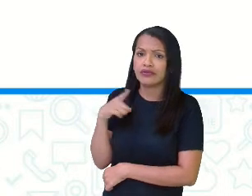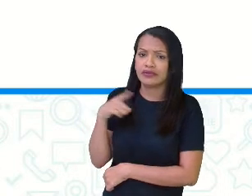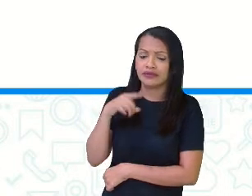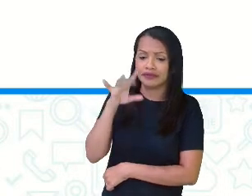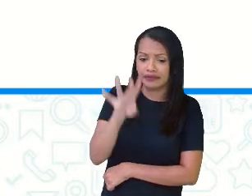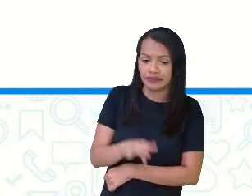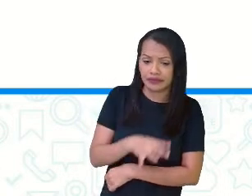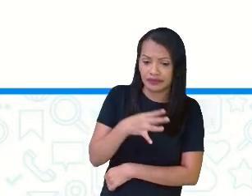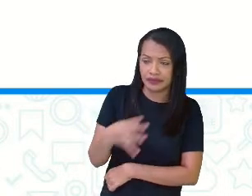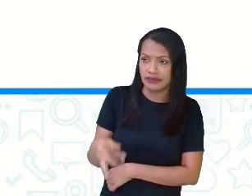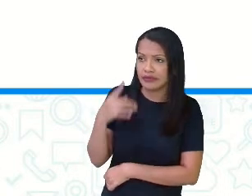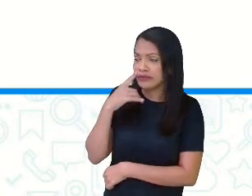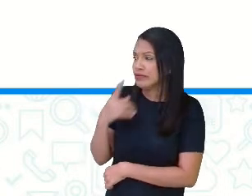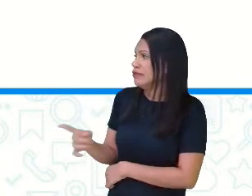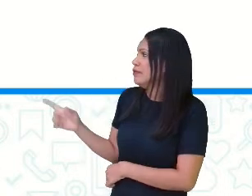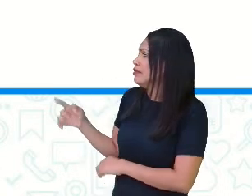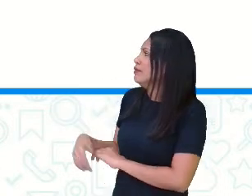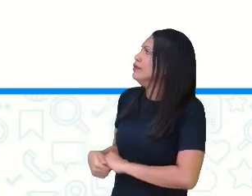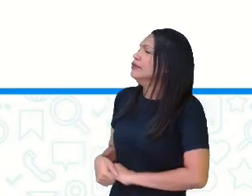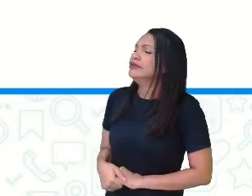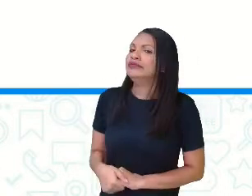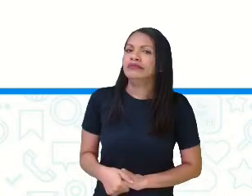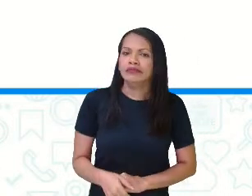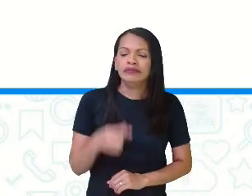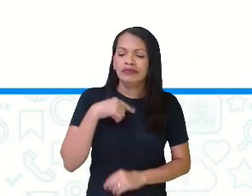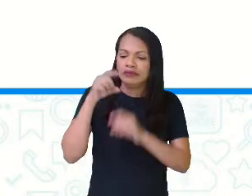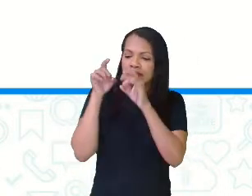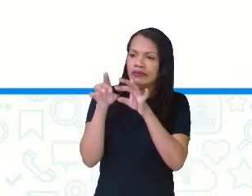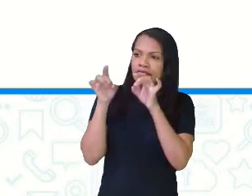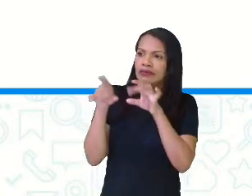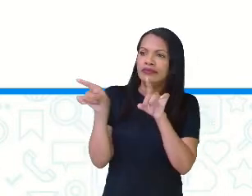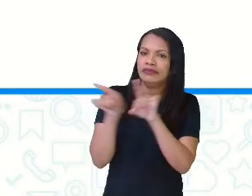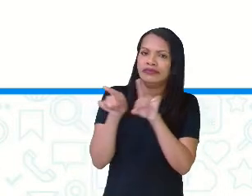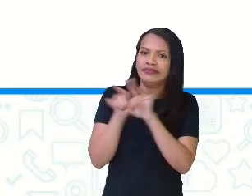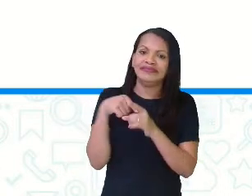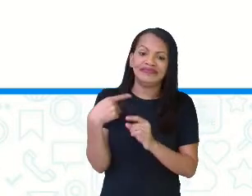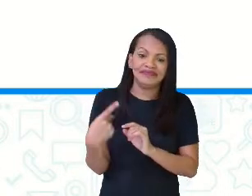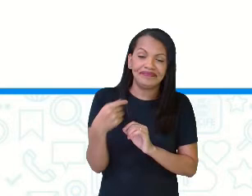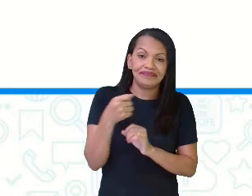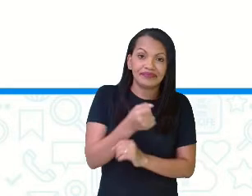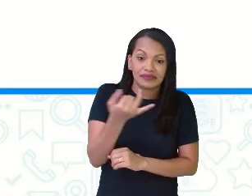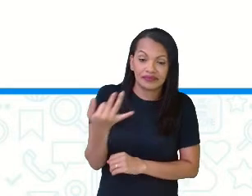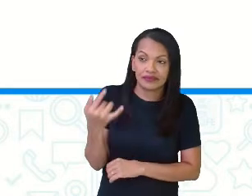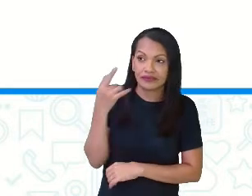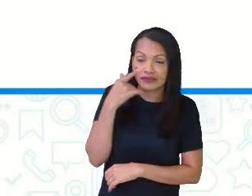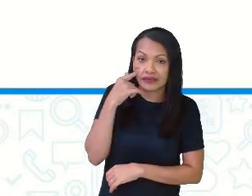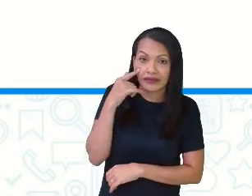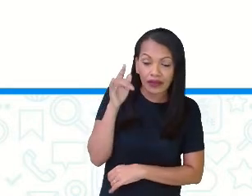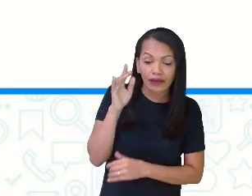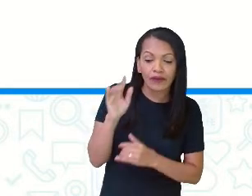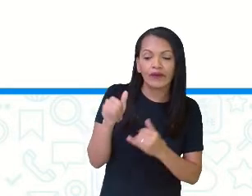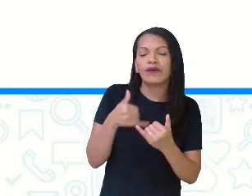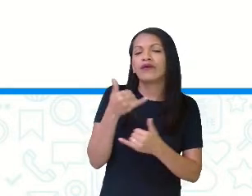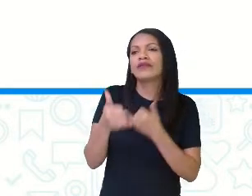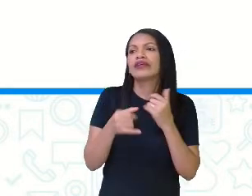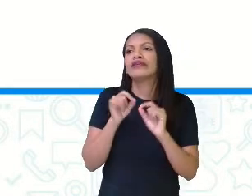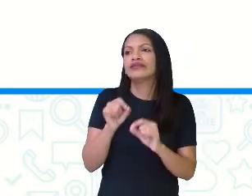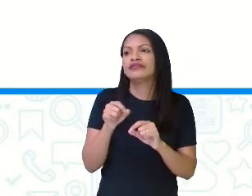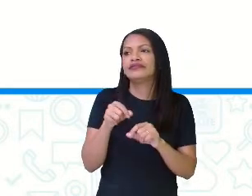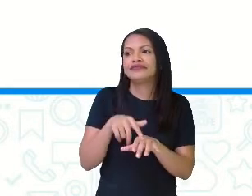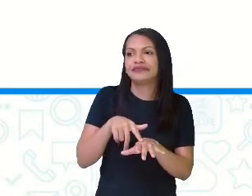tabela contendo os brinquedos que foram mais vendidos e as suas quantidades. Os brinquedos são